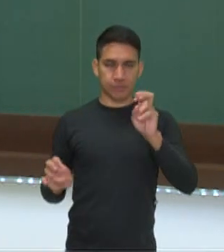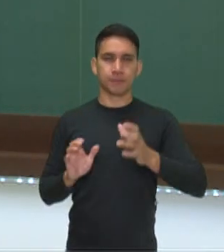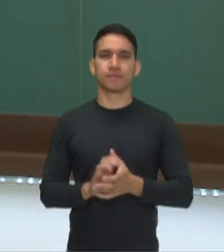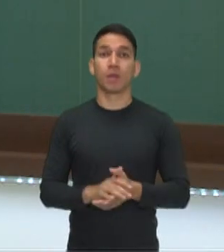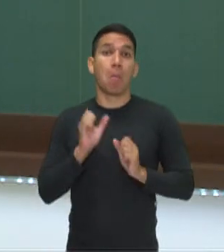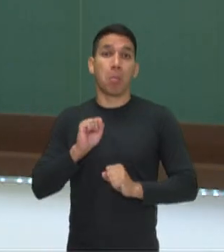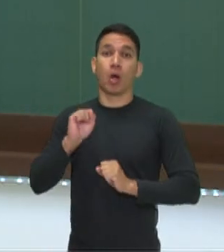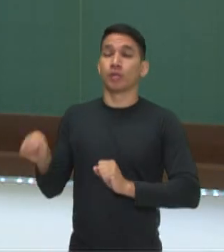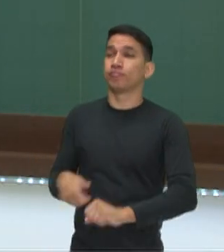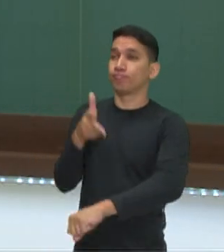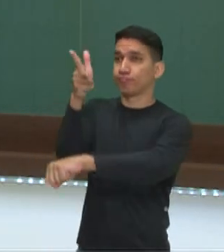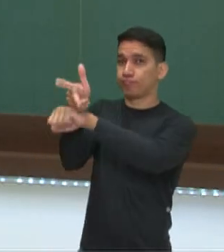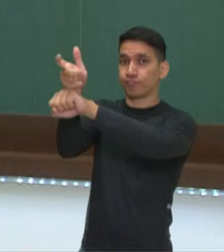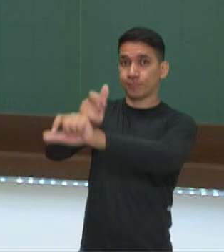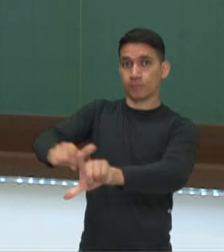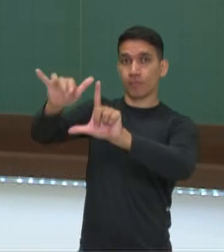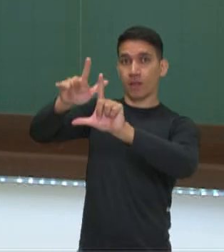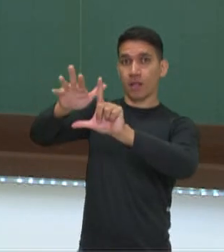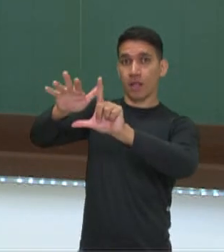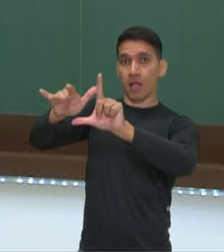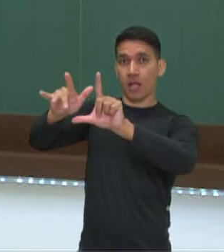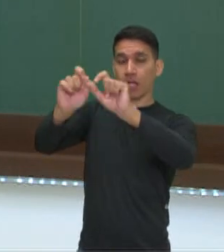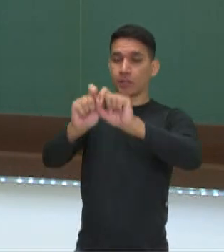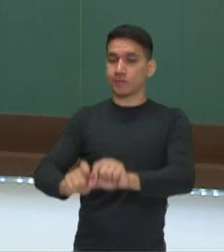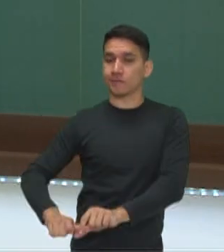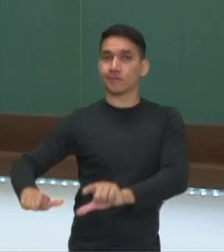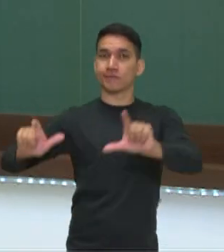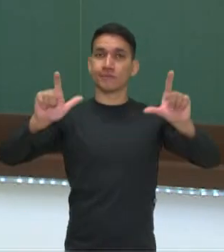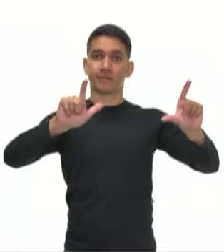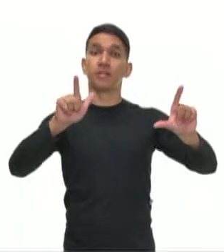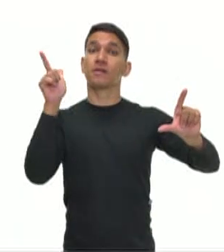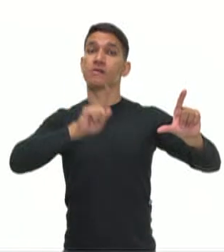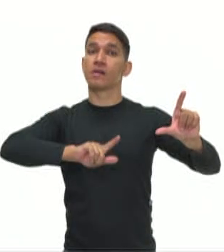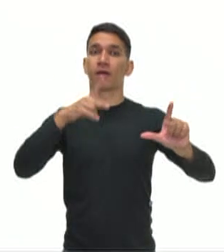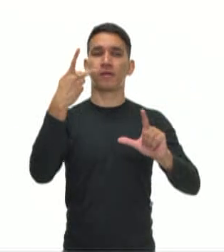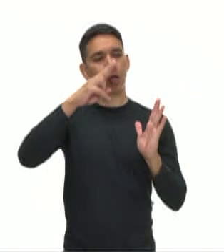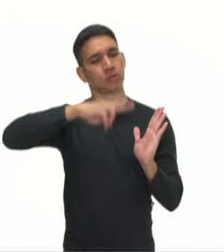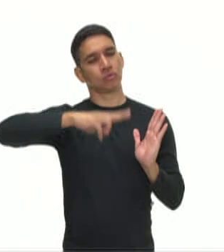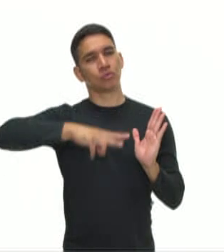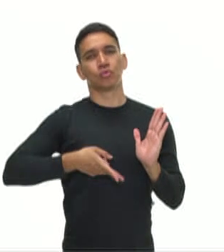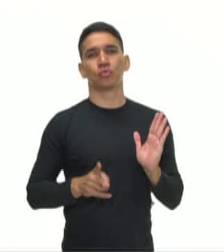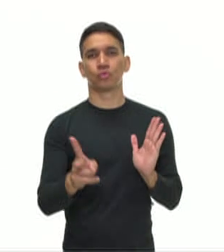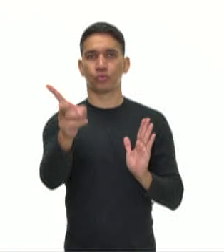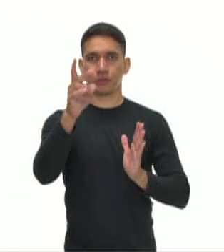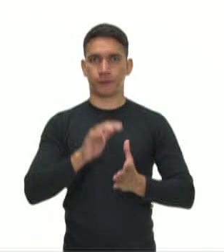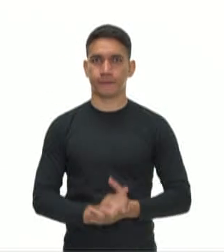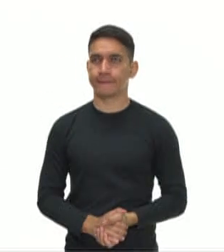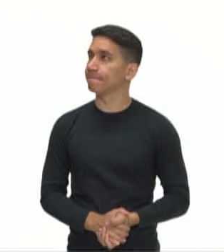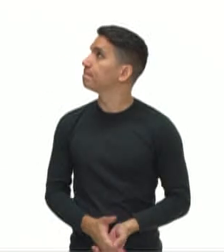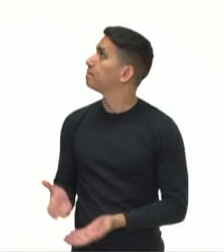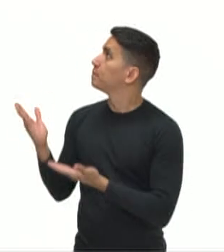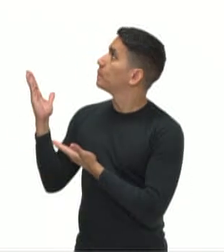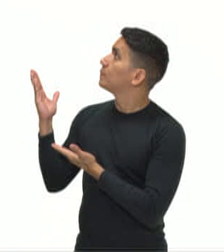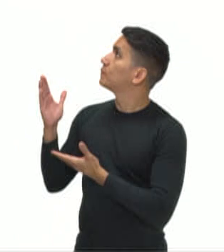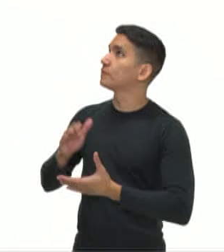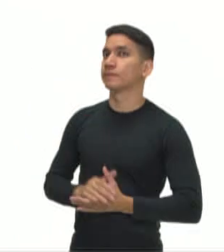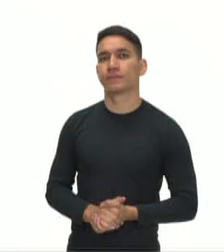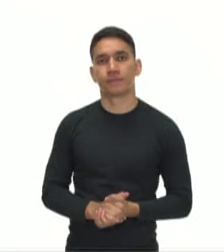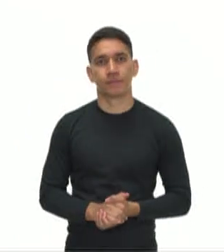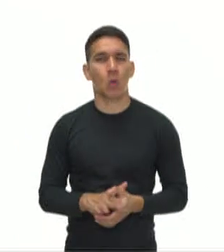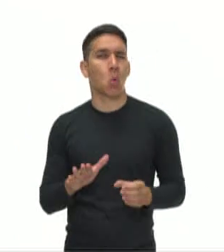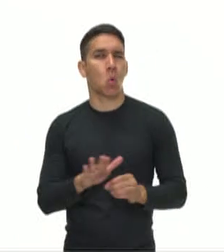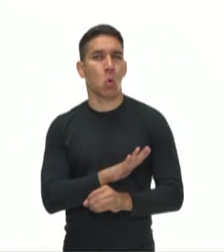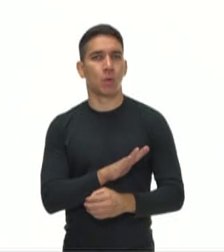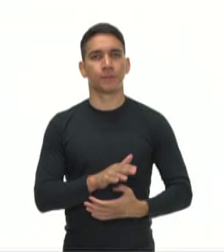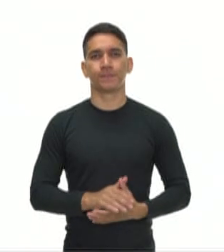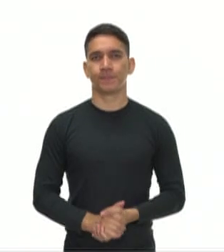dela, acesse aí com a câmera do seu celular esse QR Code e aí você consegue ler toda ela